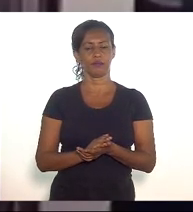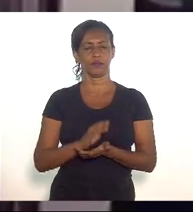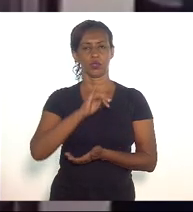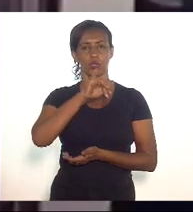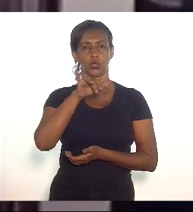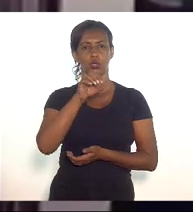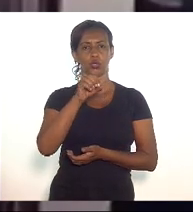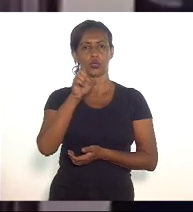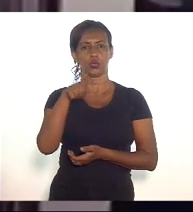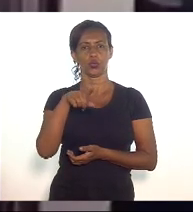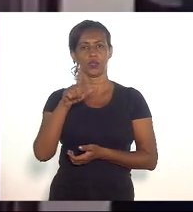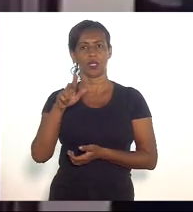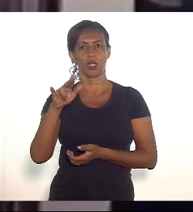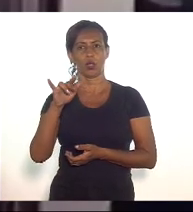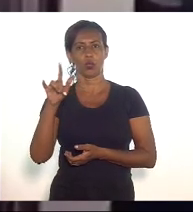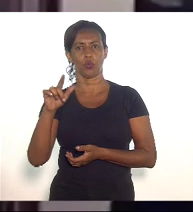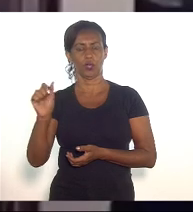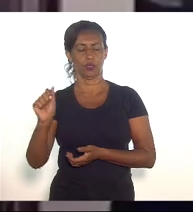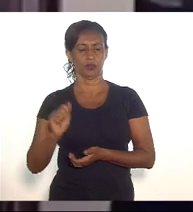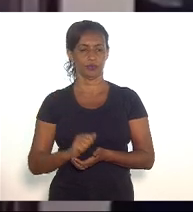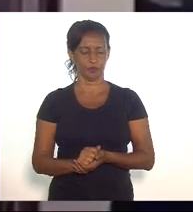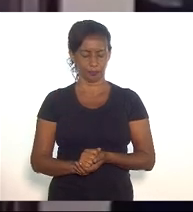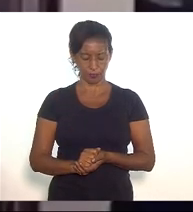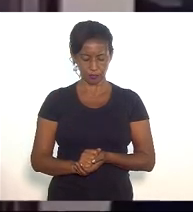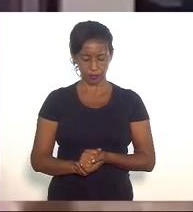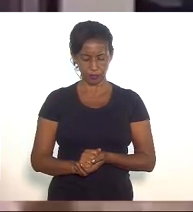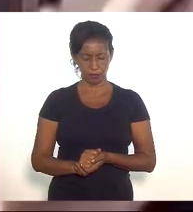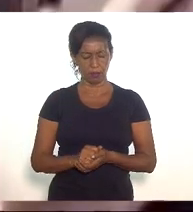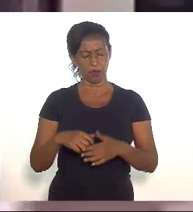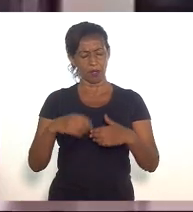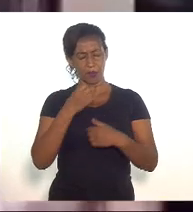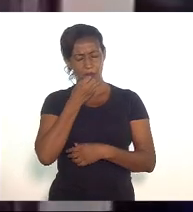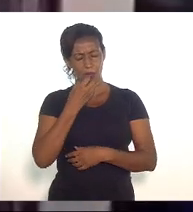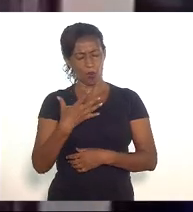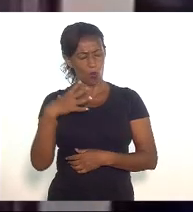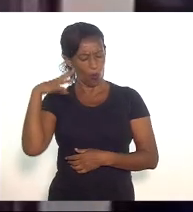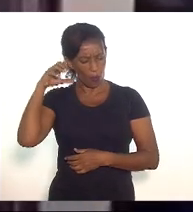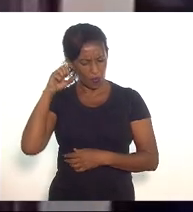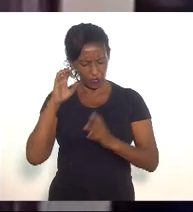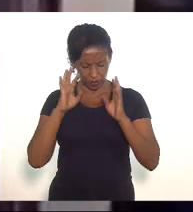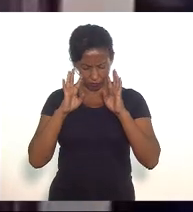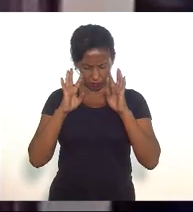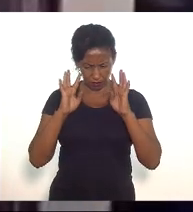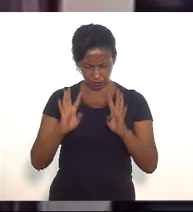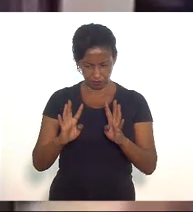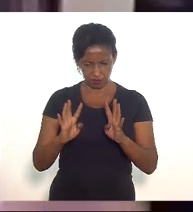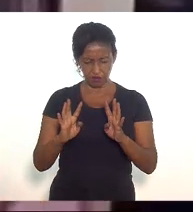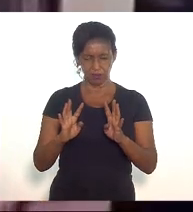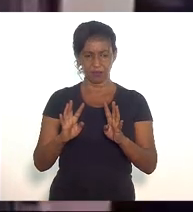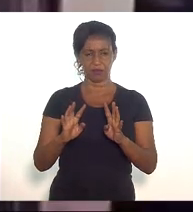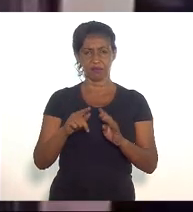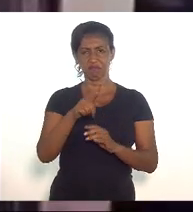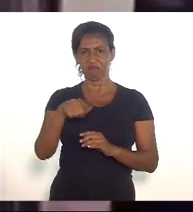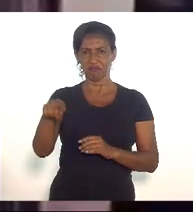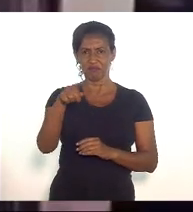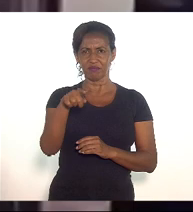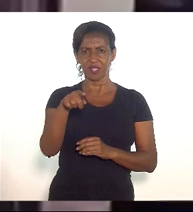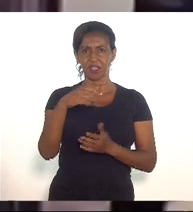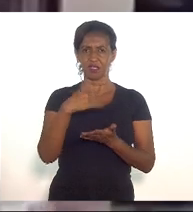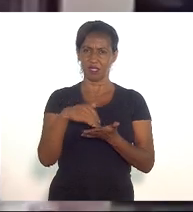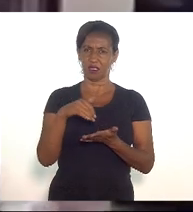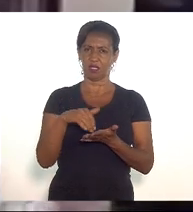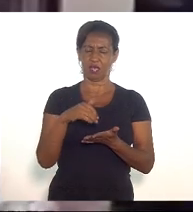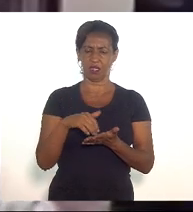José Luiz Cardoso Schmidt. Bom, ouvi também atentamente a exposição de Vossa Excelência,